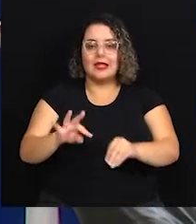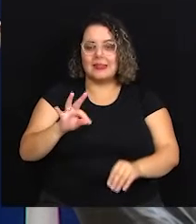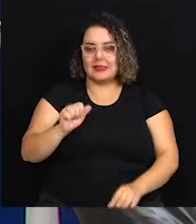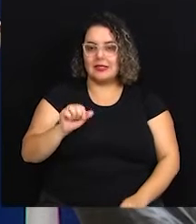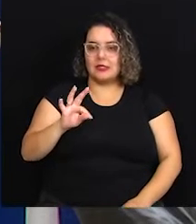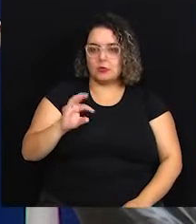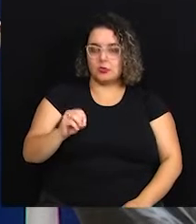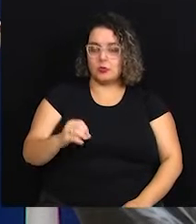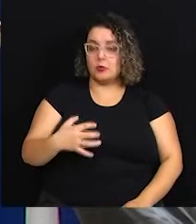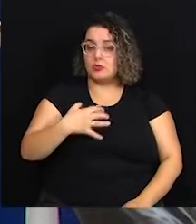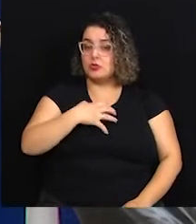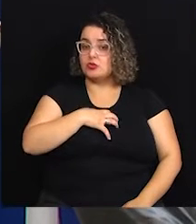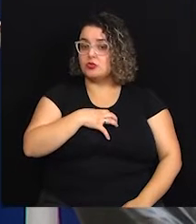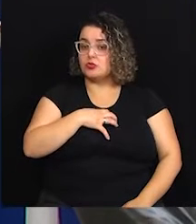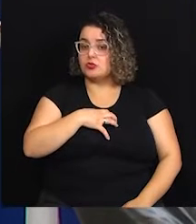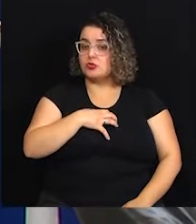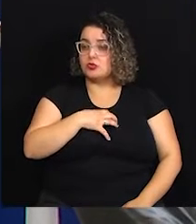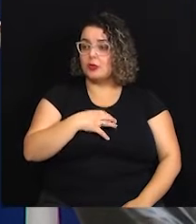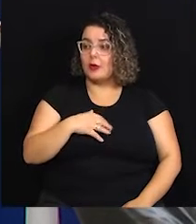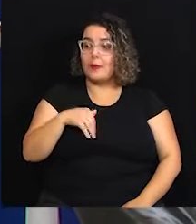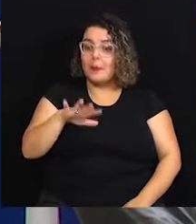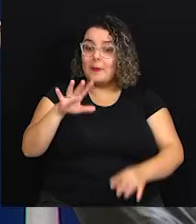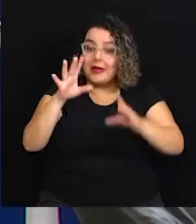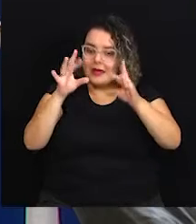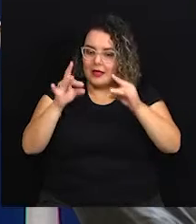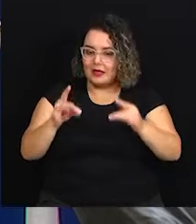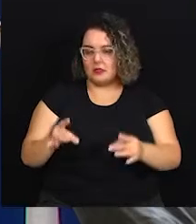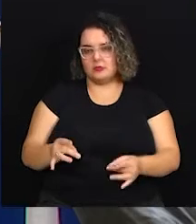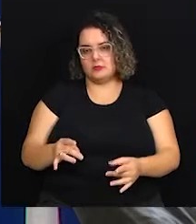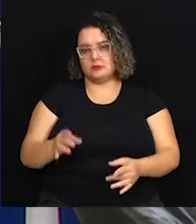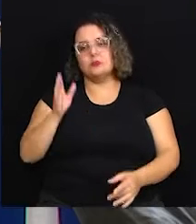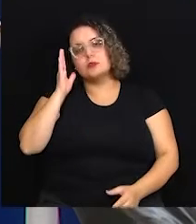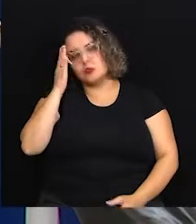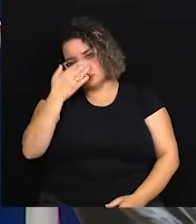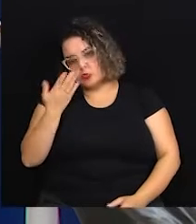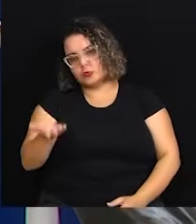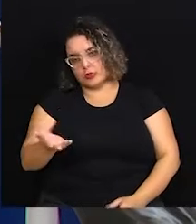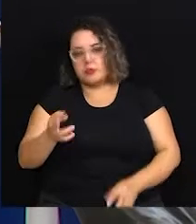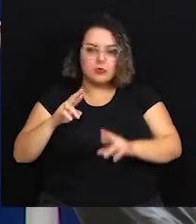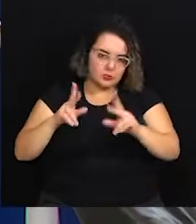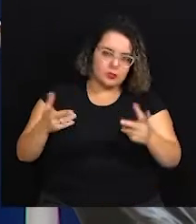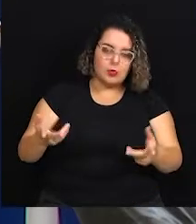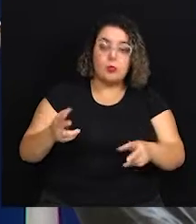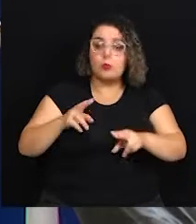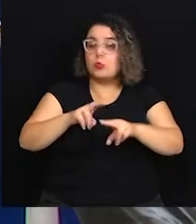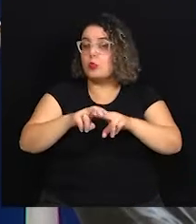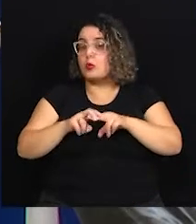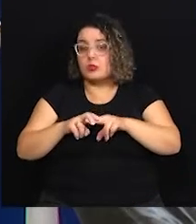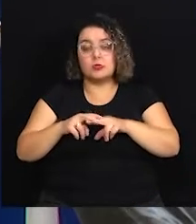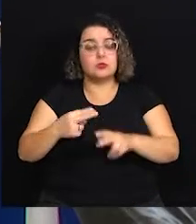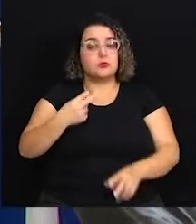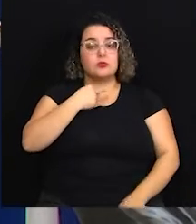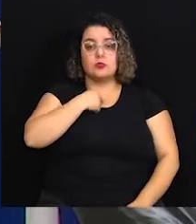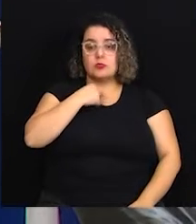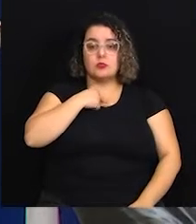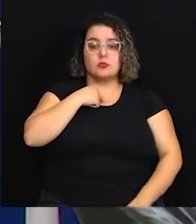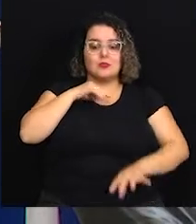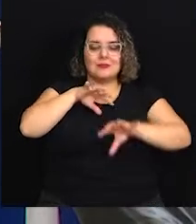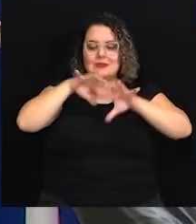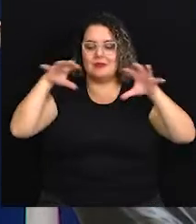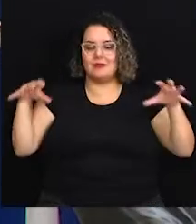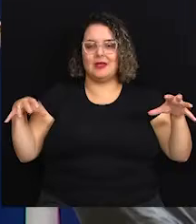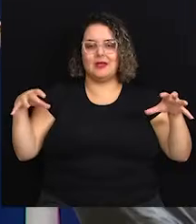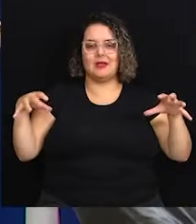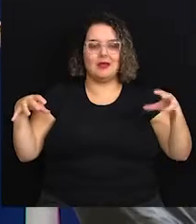explorando o tato de uma maneira mais refinada ainda, né? Então, por isso que eu não posso separar a surdez da